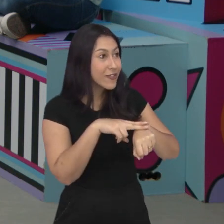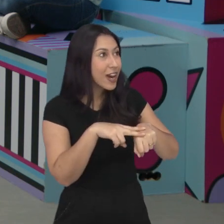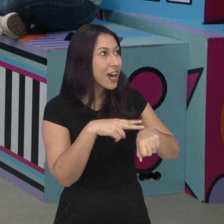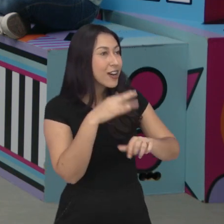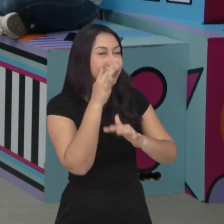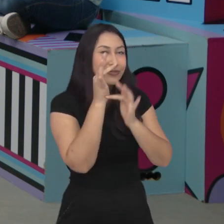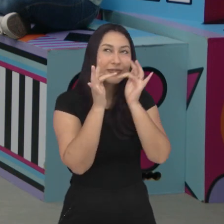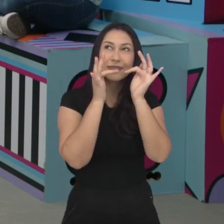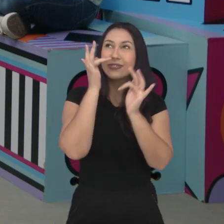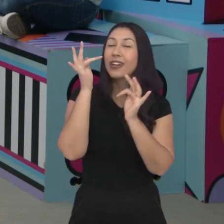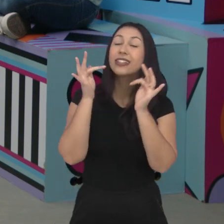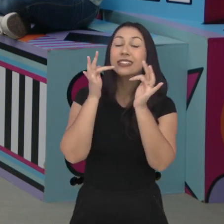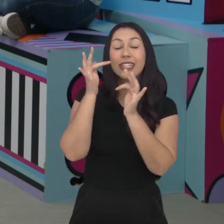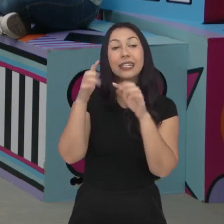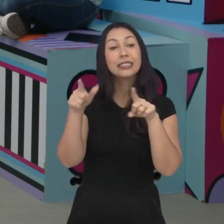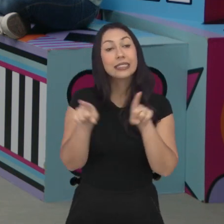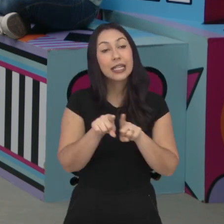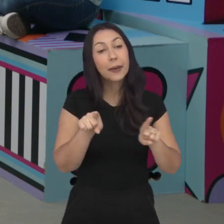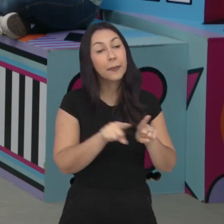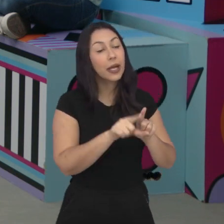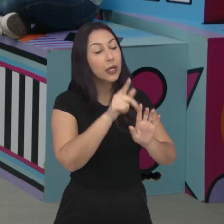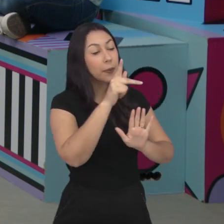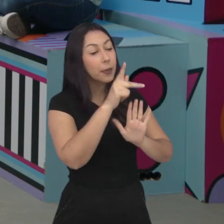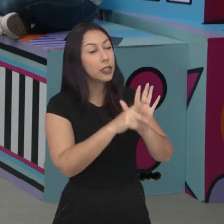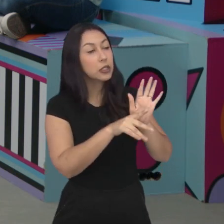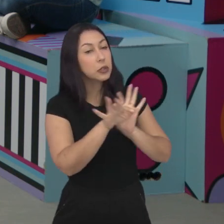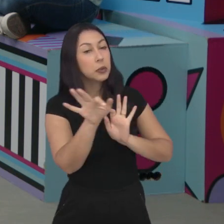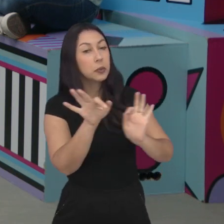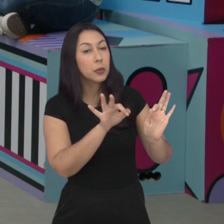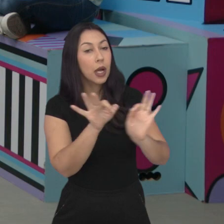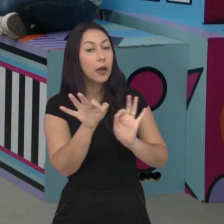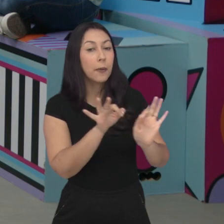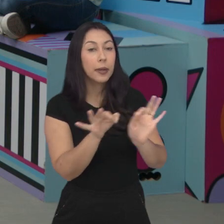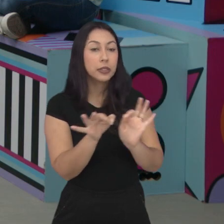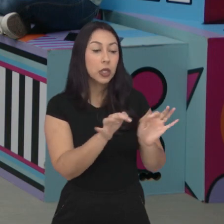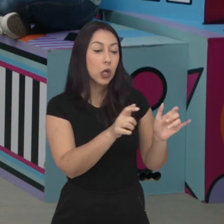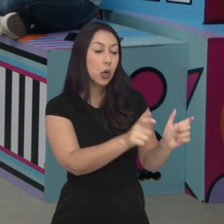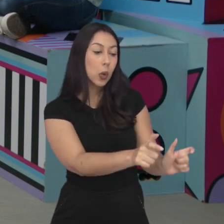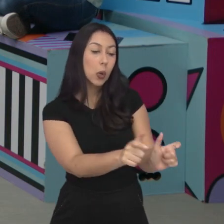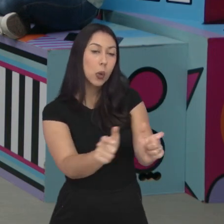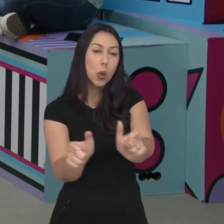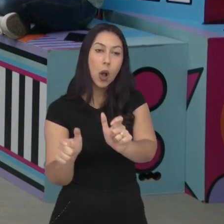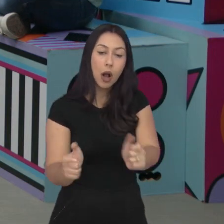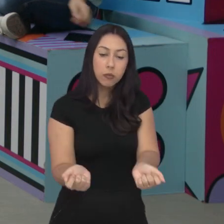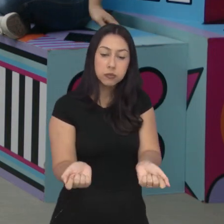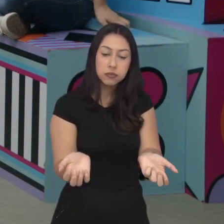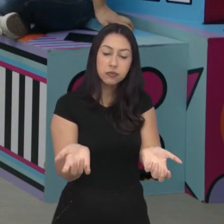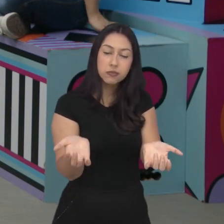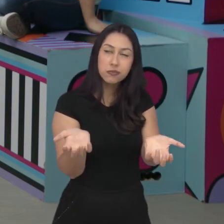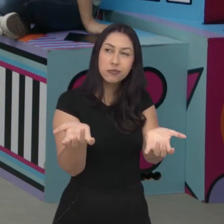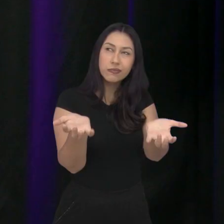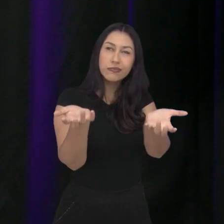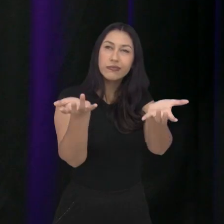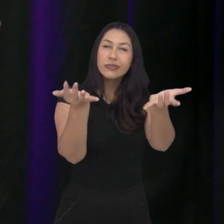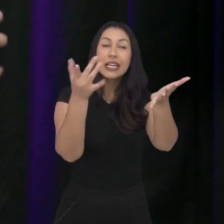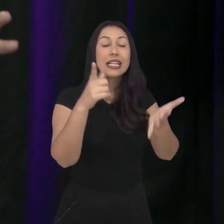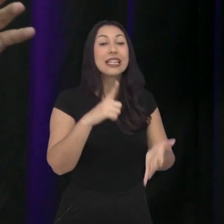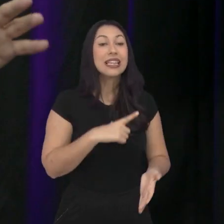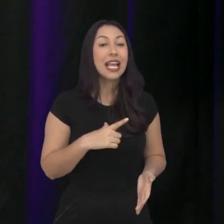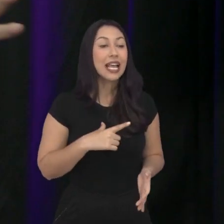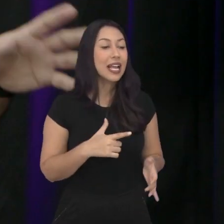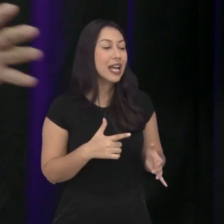E não só isso, essa questão do paisagismo, o projeto prevê não só jardim vertical, mas que nas áreas que tem o jardim vertical sejam